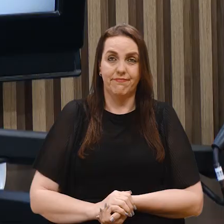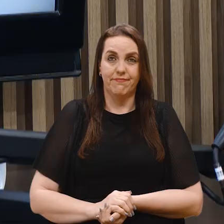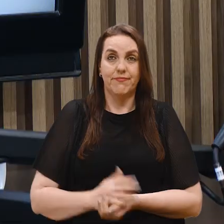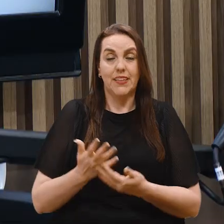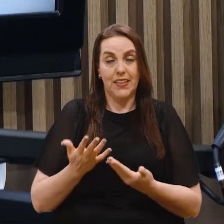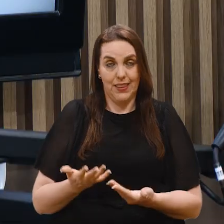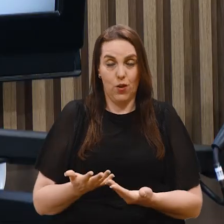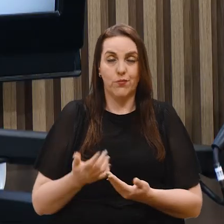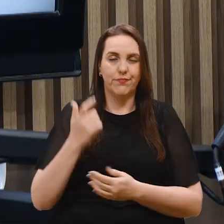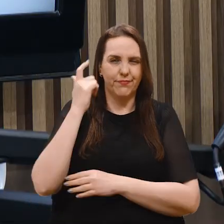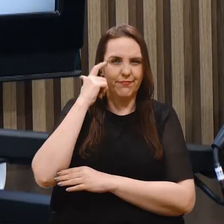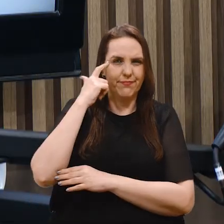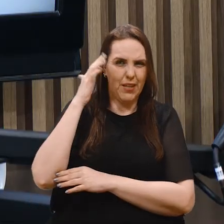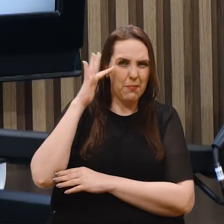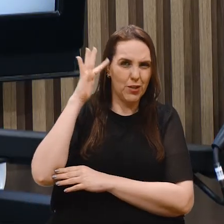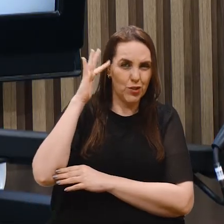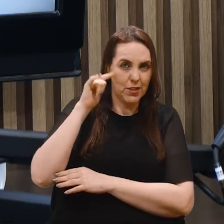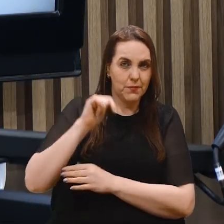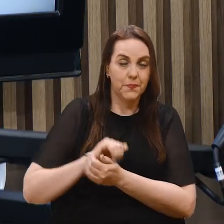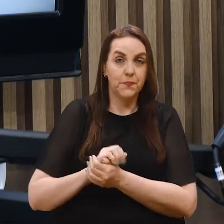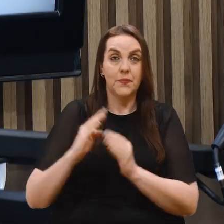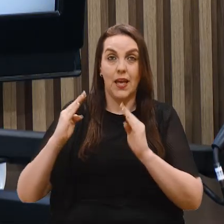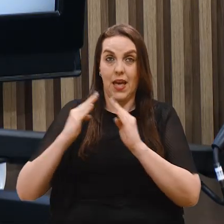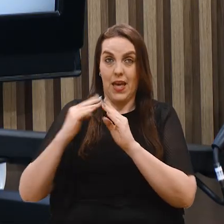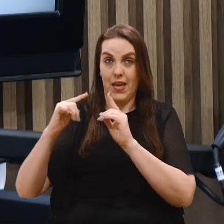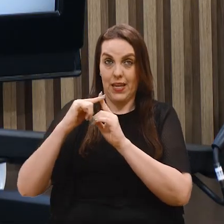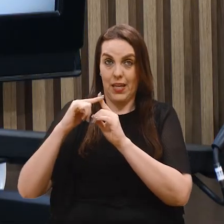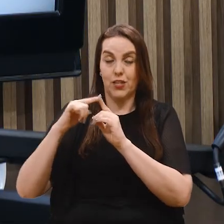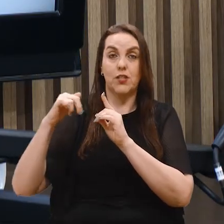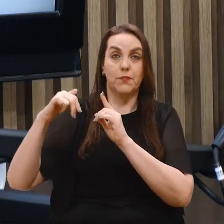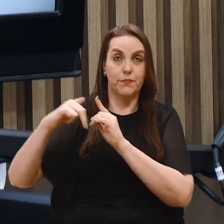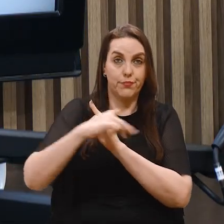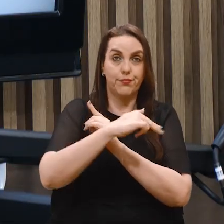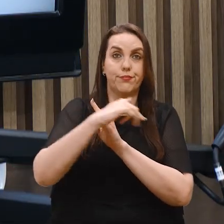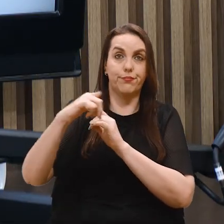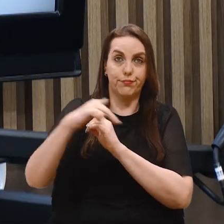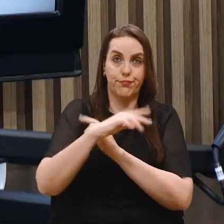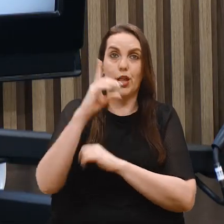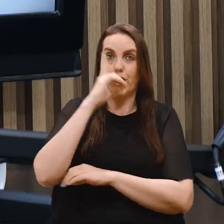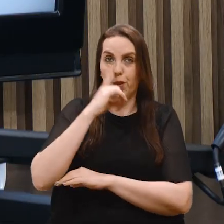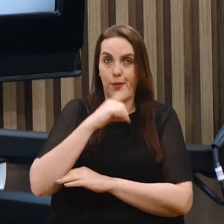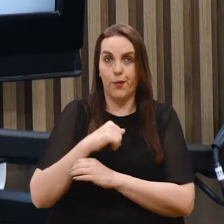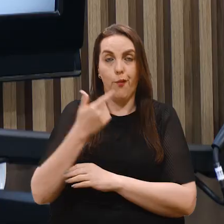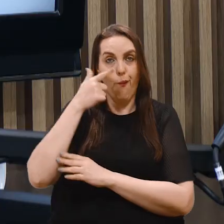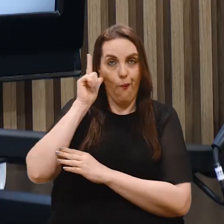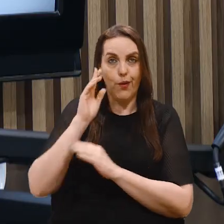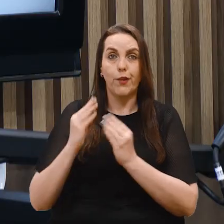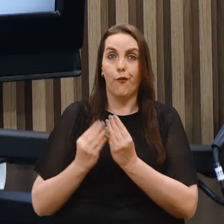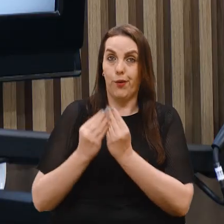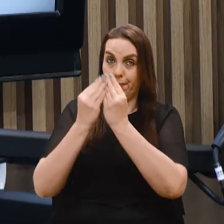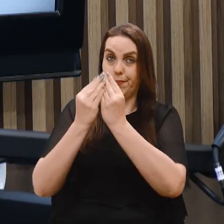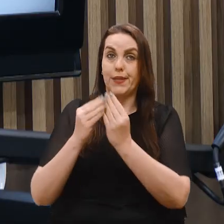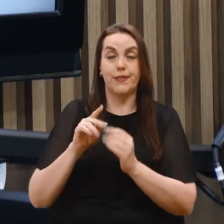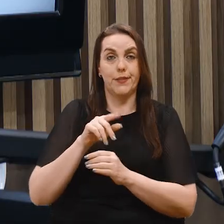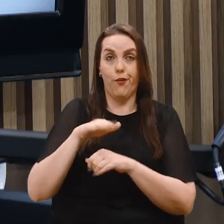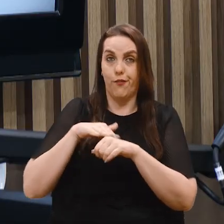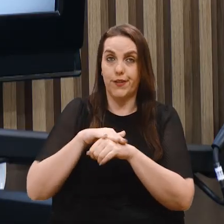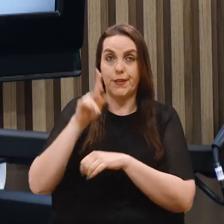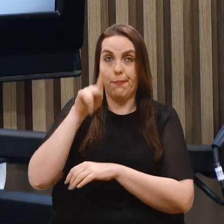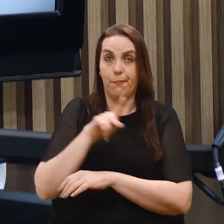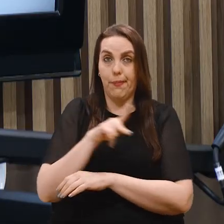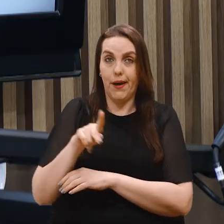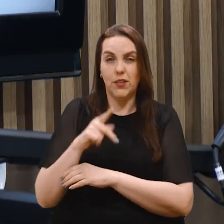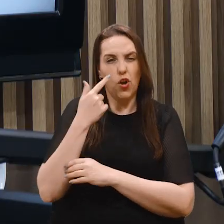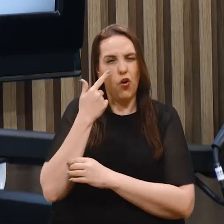aí tu pensa, é a igreja que sai no domingo. Ontem eu estava lá na missa, tinha que falar com o padre no final da missa, eu fui lá e eu comecei